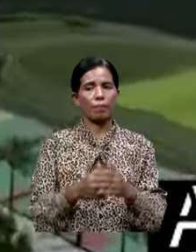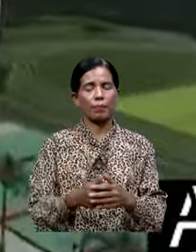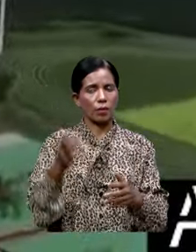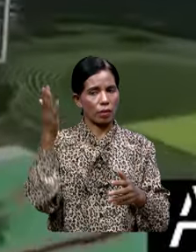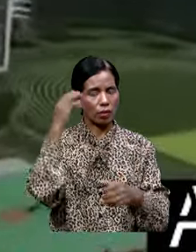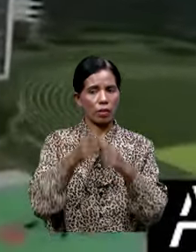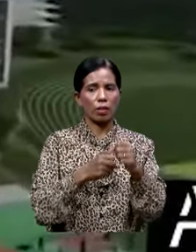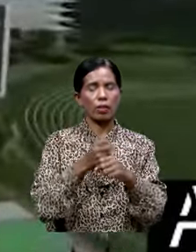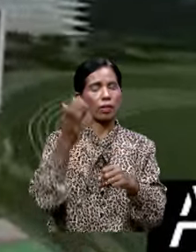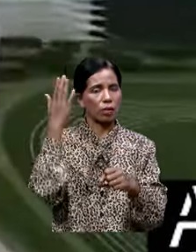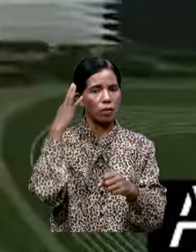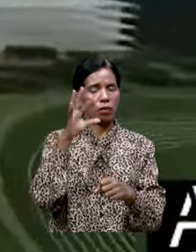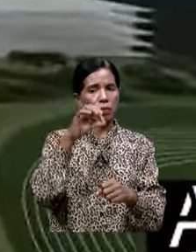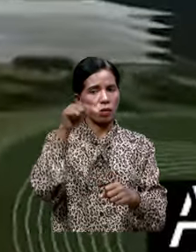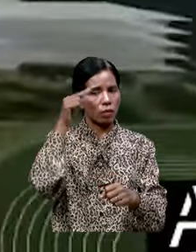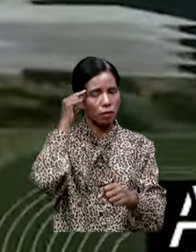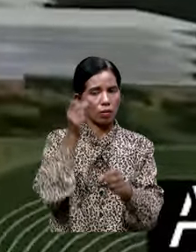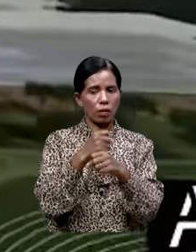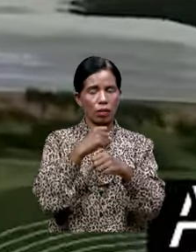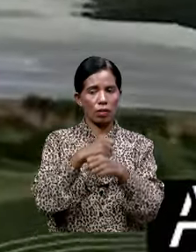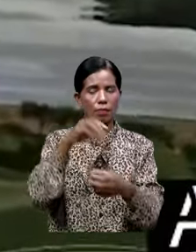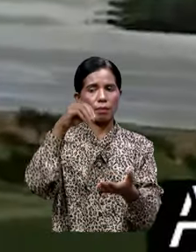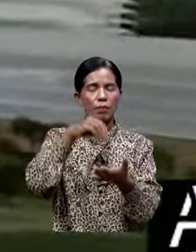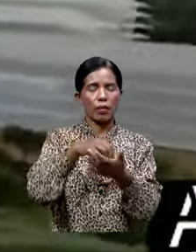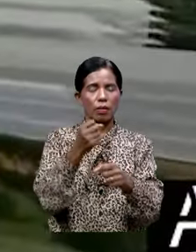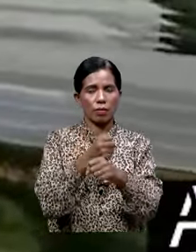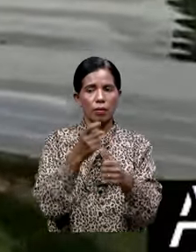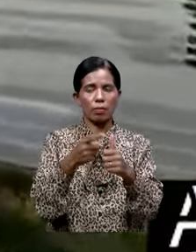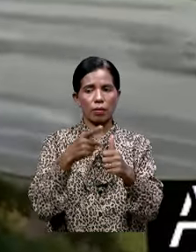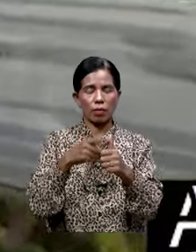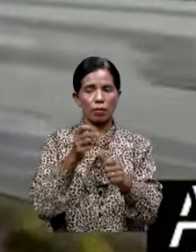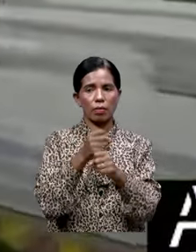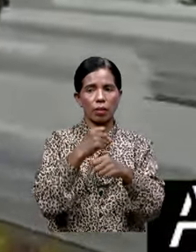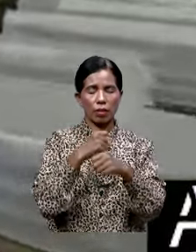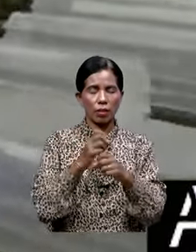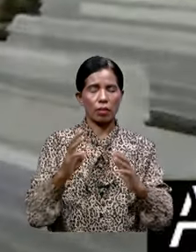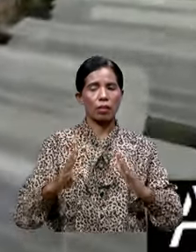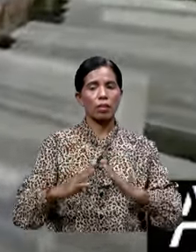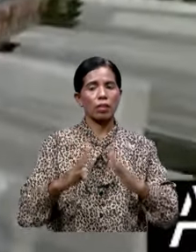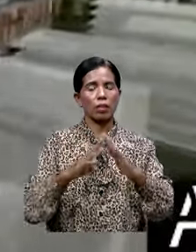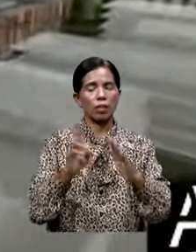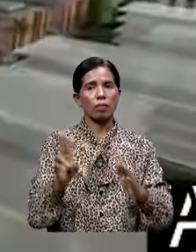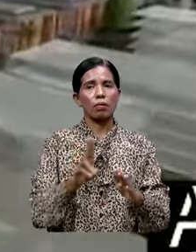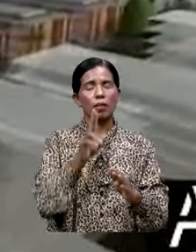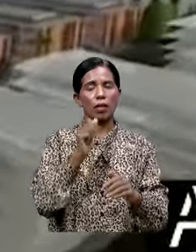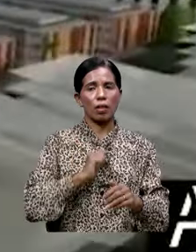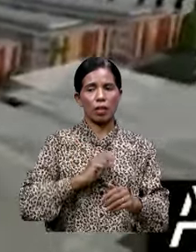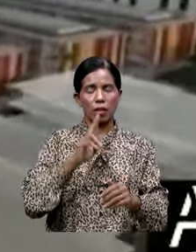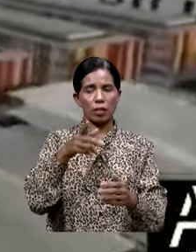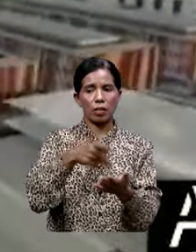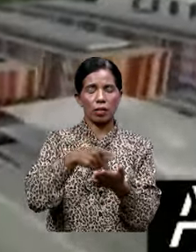ir a Tirancoto, o oitavo governo falou no lançamento fato da Hulu para a construção da cidade universitária Ileu, inclui